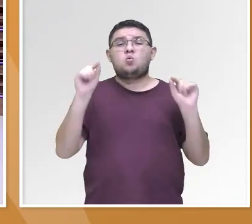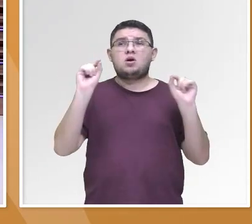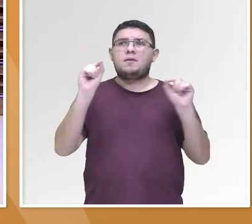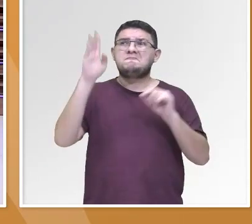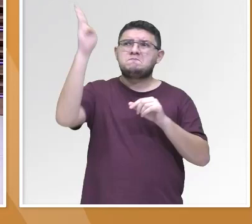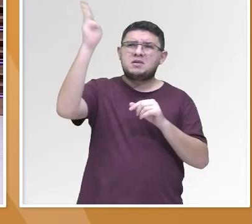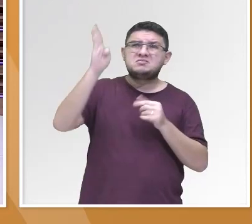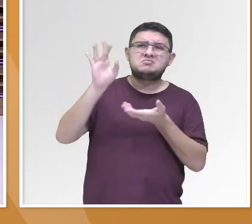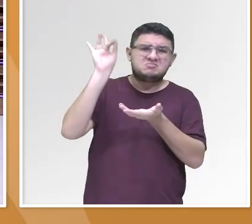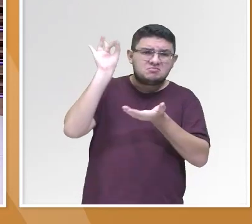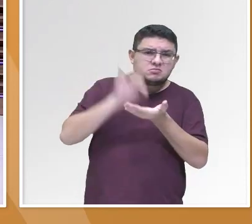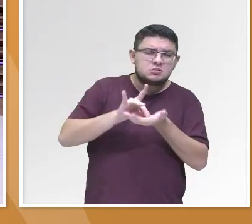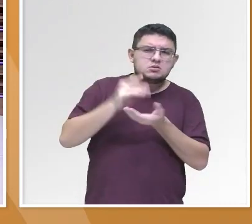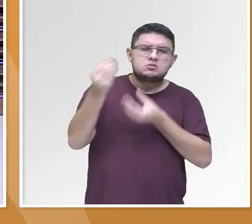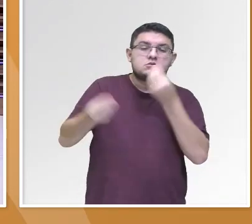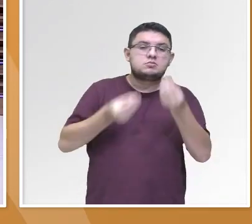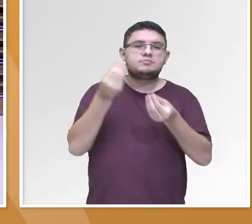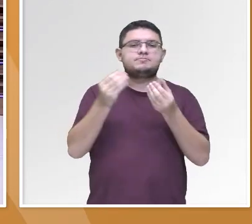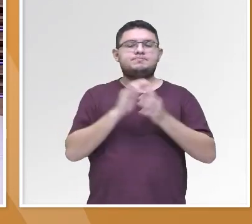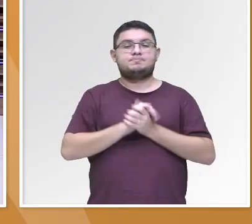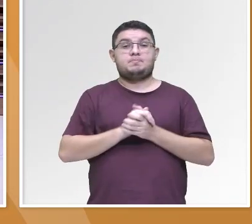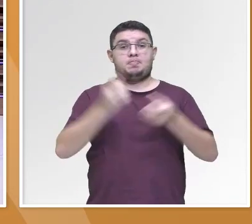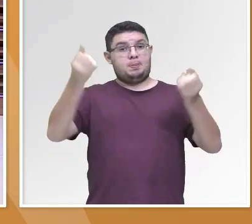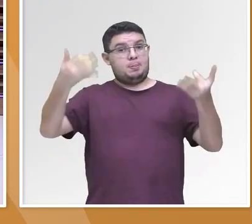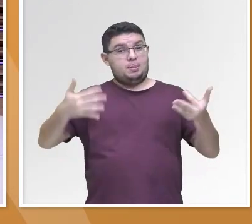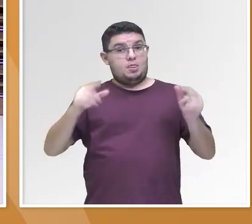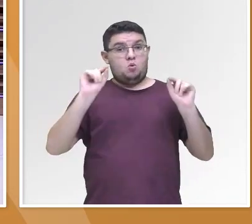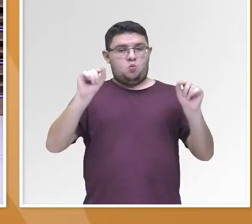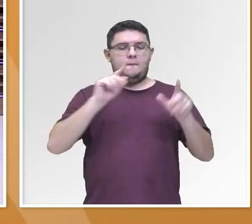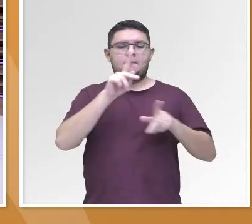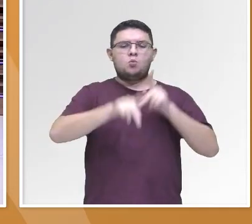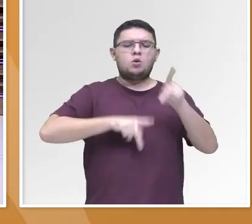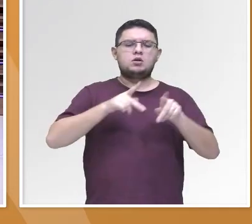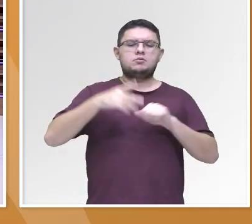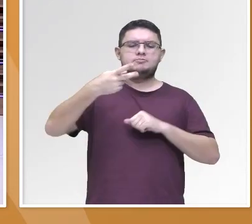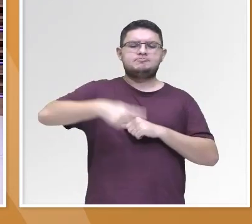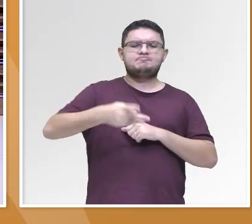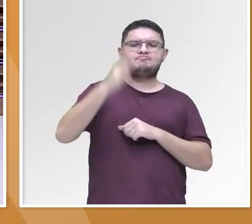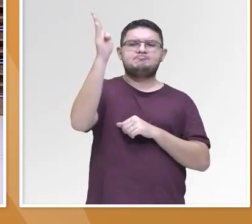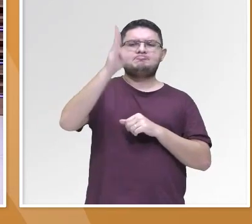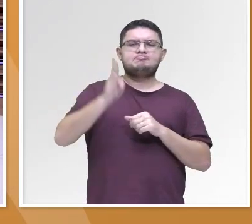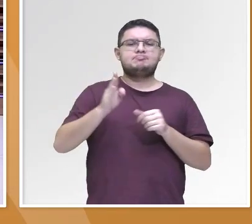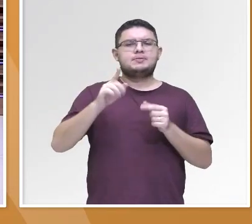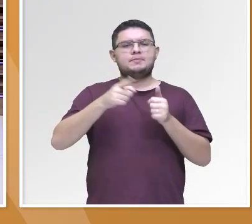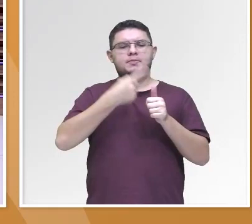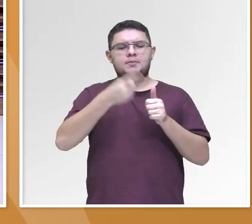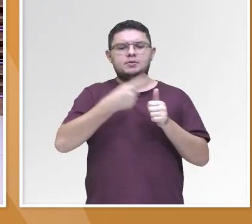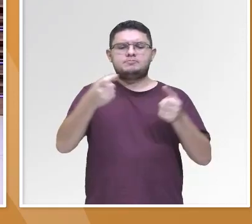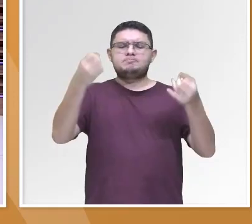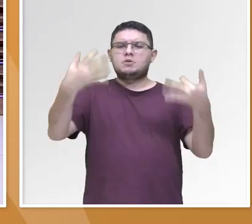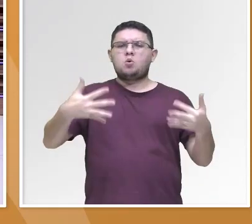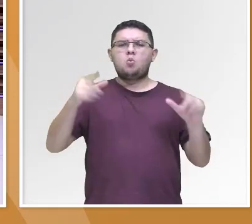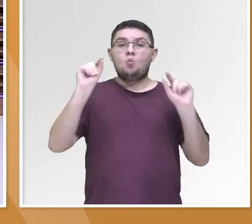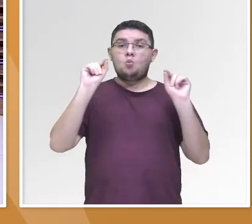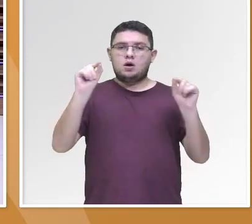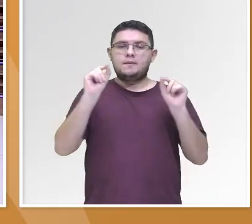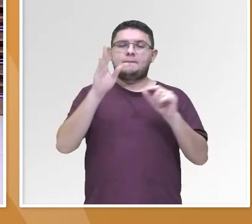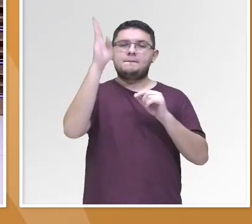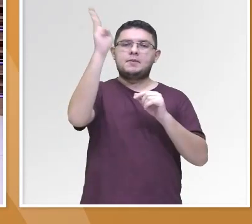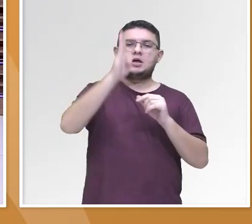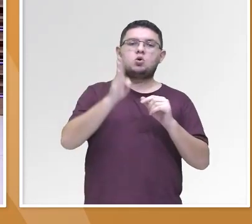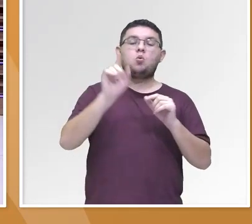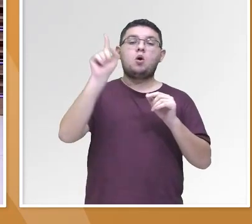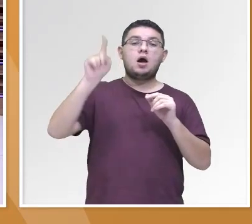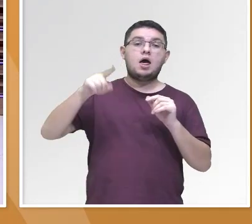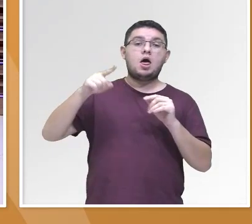de fato? Quando a gente fala em povo brasileiro, nós temos que ter em mente que o brasileiro é o resultado de um